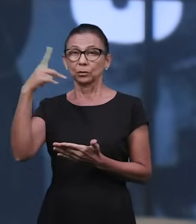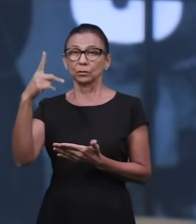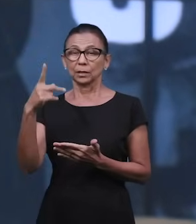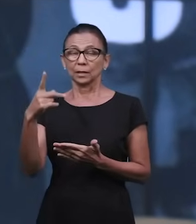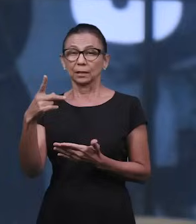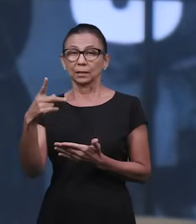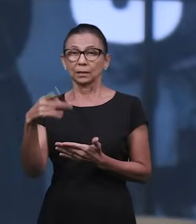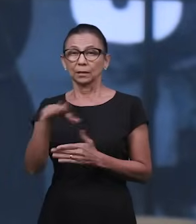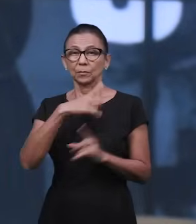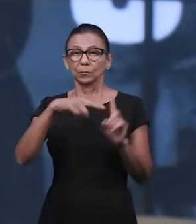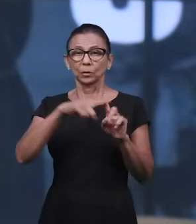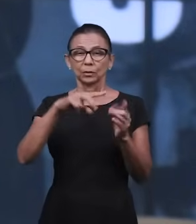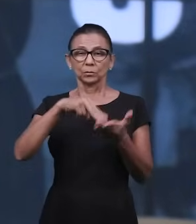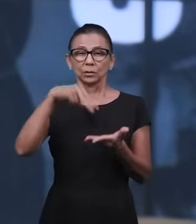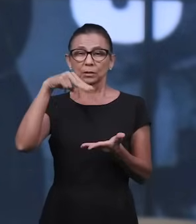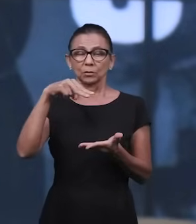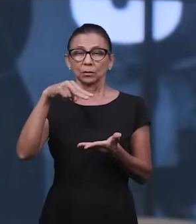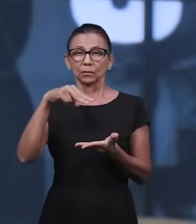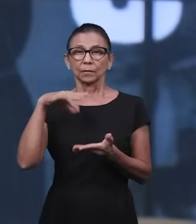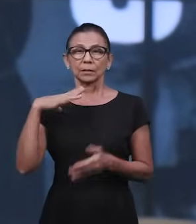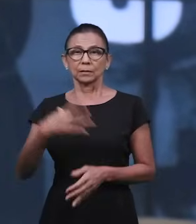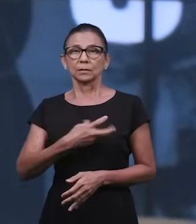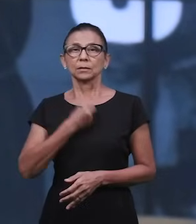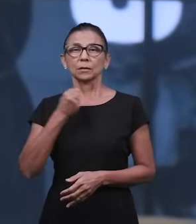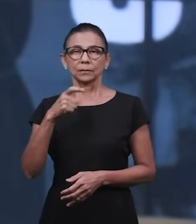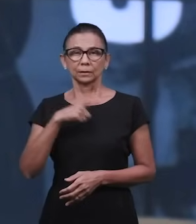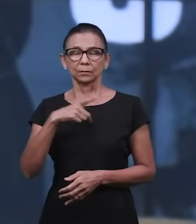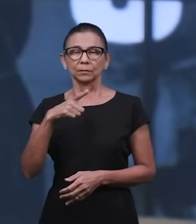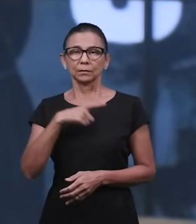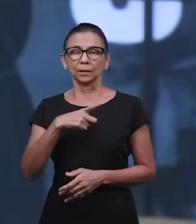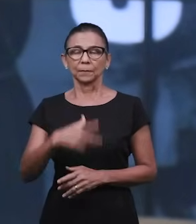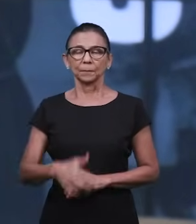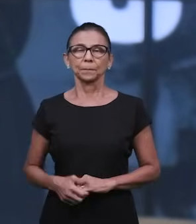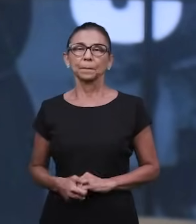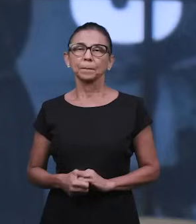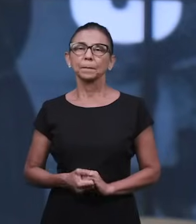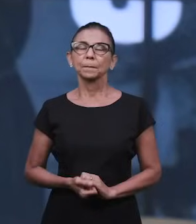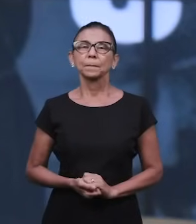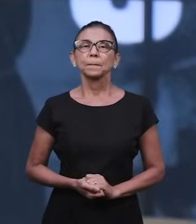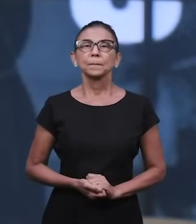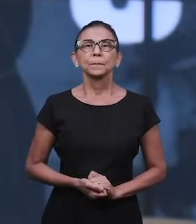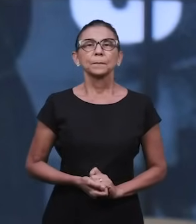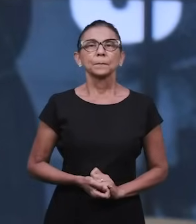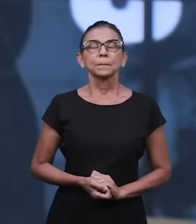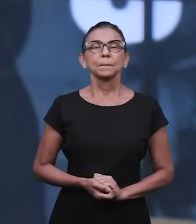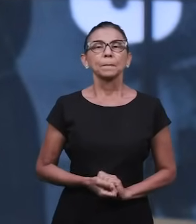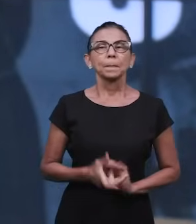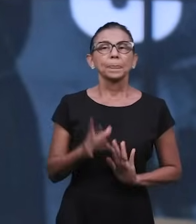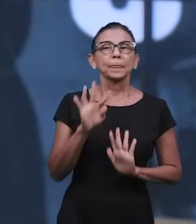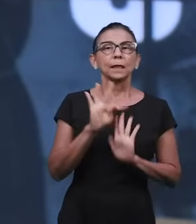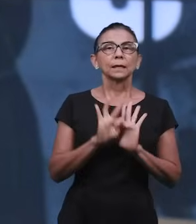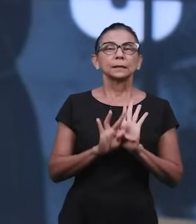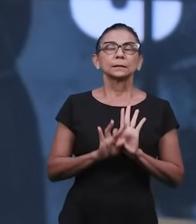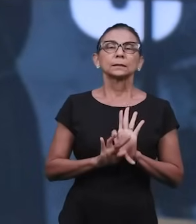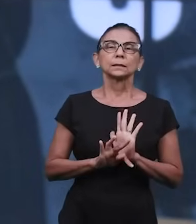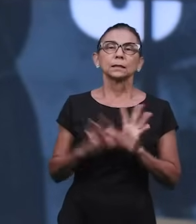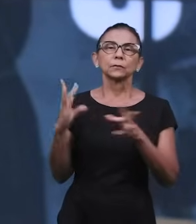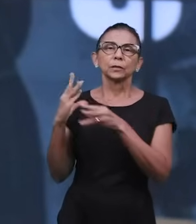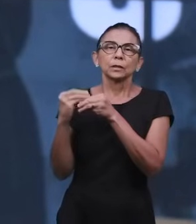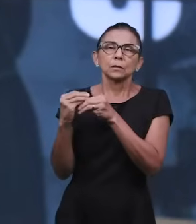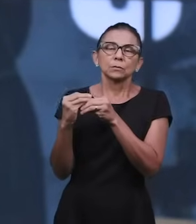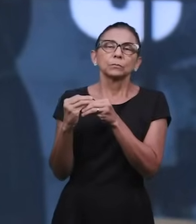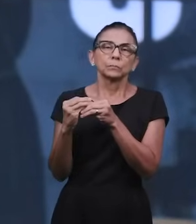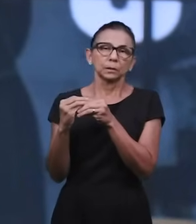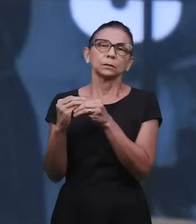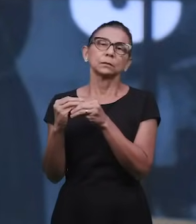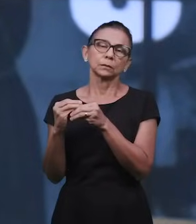salvo. Nós entendemos que esse texto ele vai sintetizar de uma certa forma tudo aquilo que discutimos